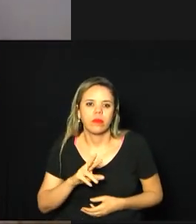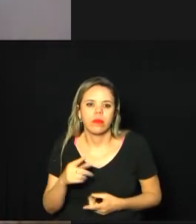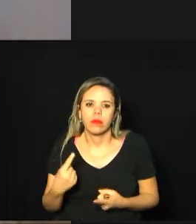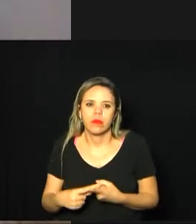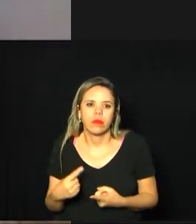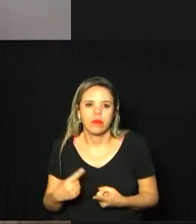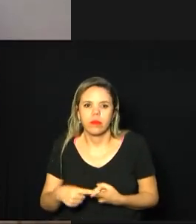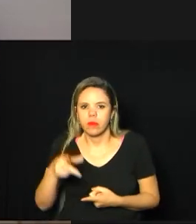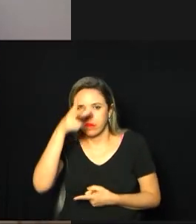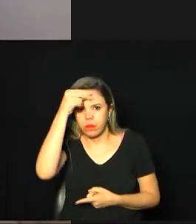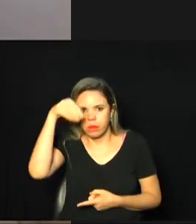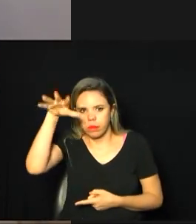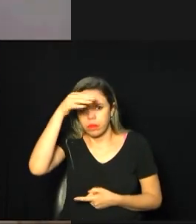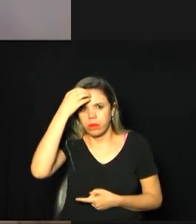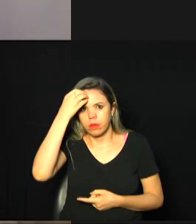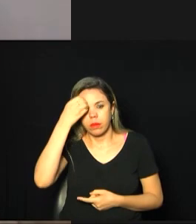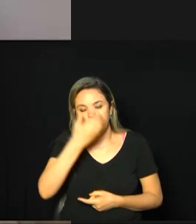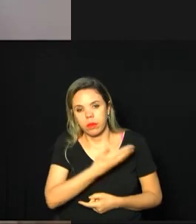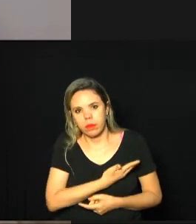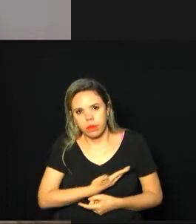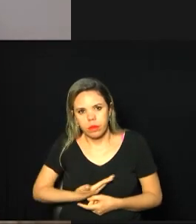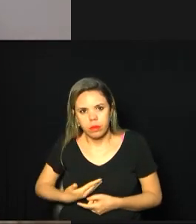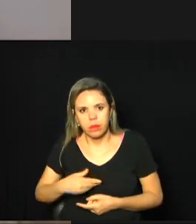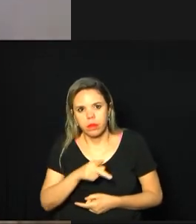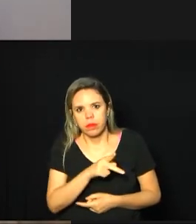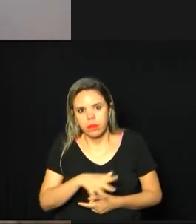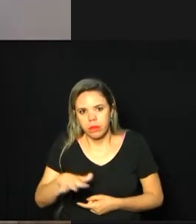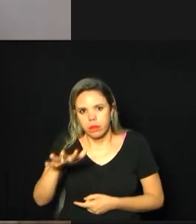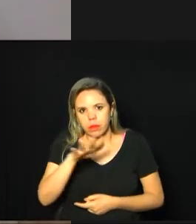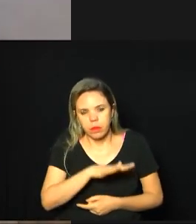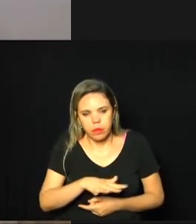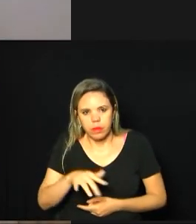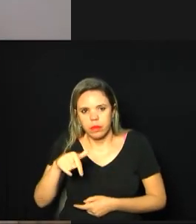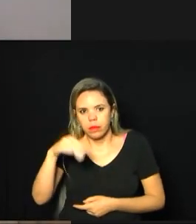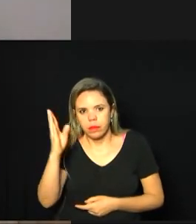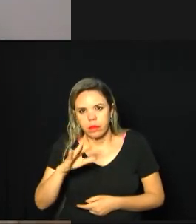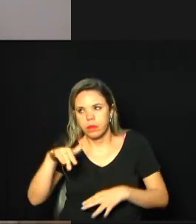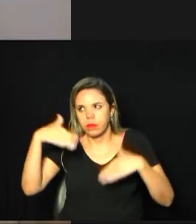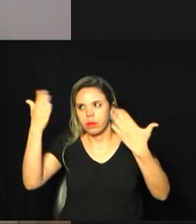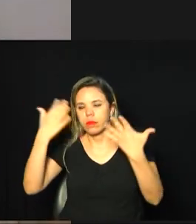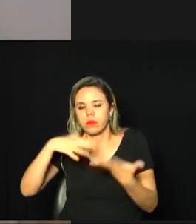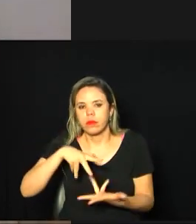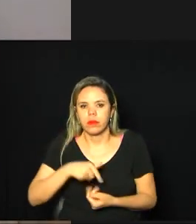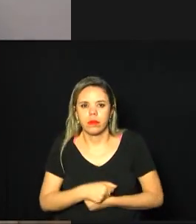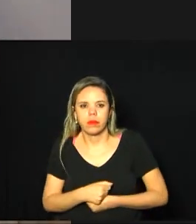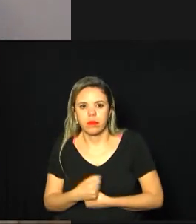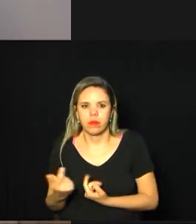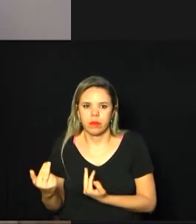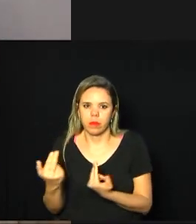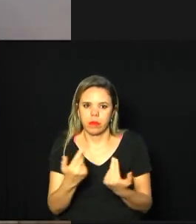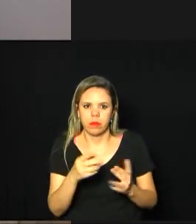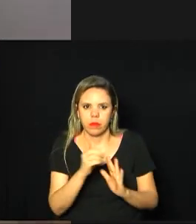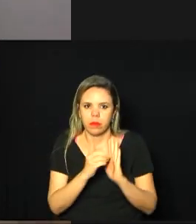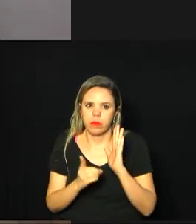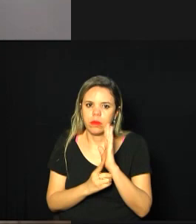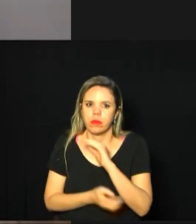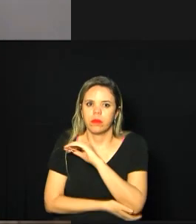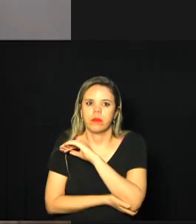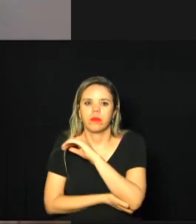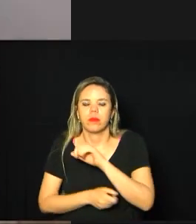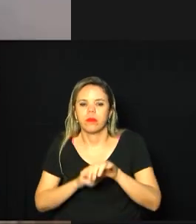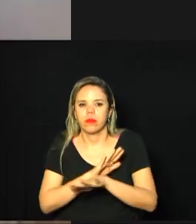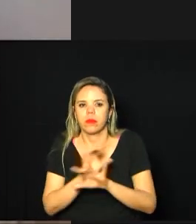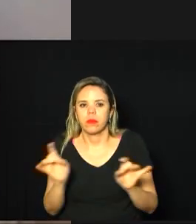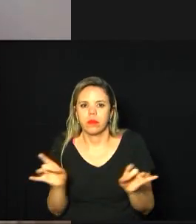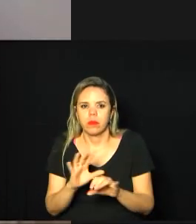porque prefeitos, governadores, presidentes, tanto aqui do Brasil como de qualquer lugar do mundo, que decrete acabou a